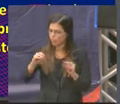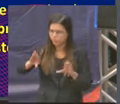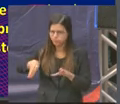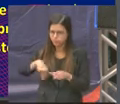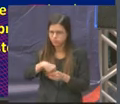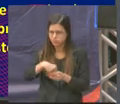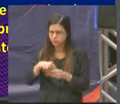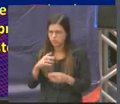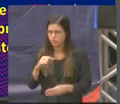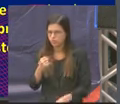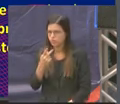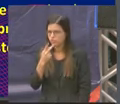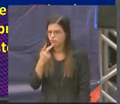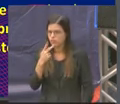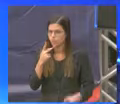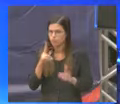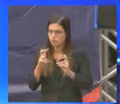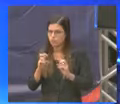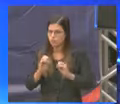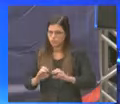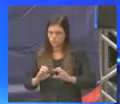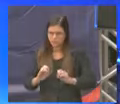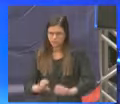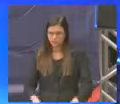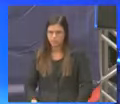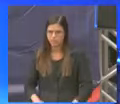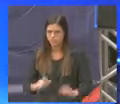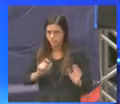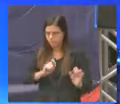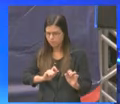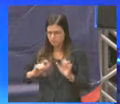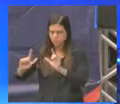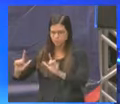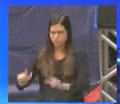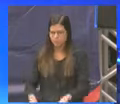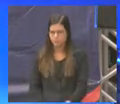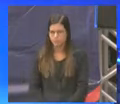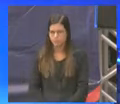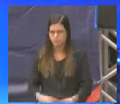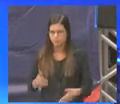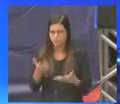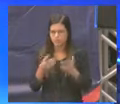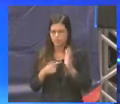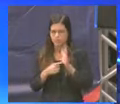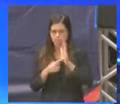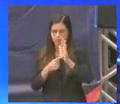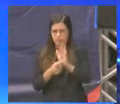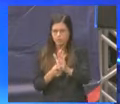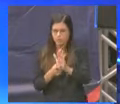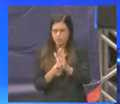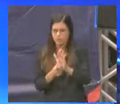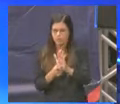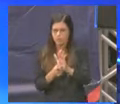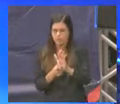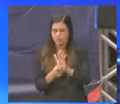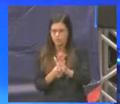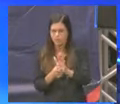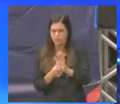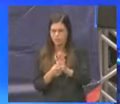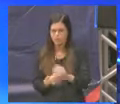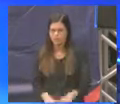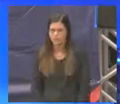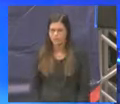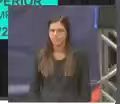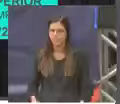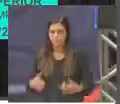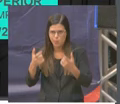estamos falando aqui de educação. Pode passar. Eu queria mostrar um quadrinho assim bem interessante, que